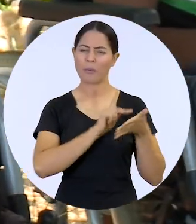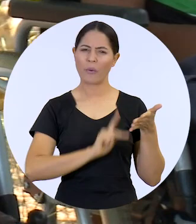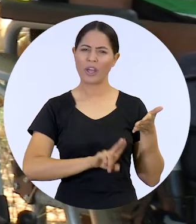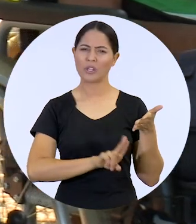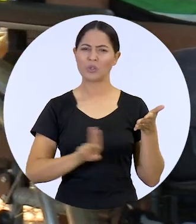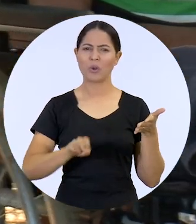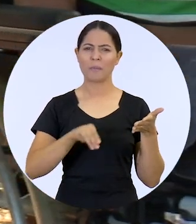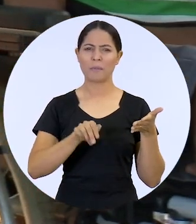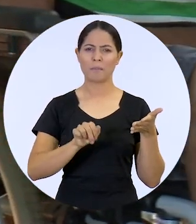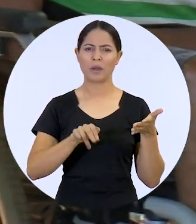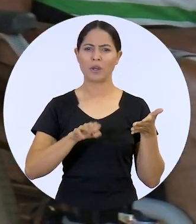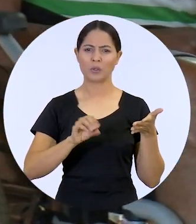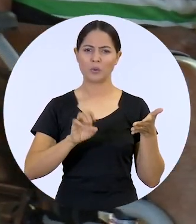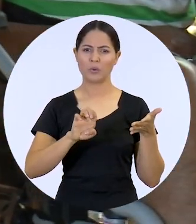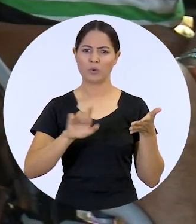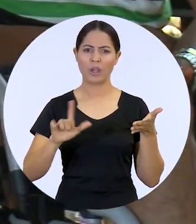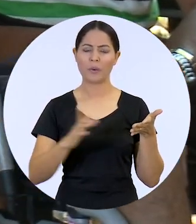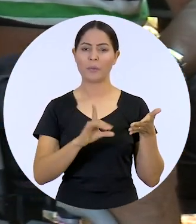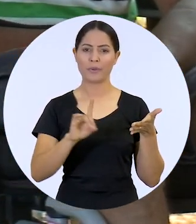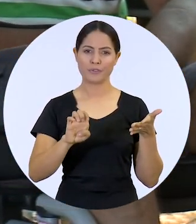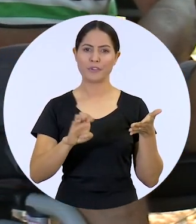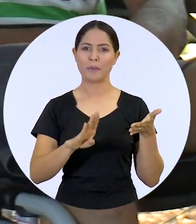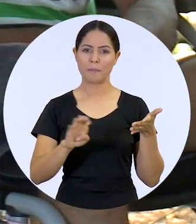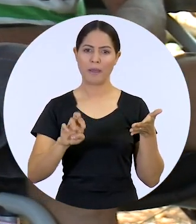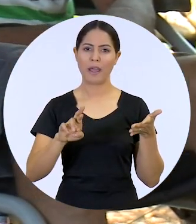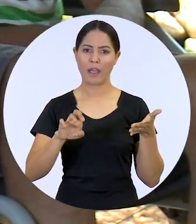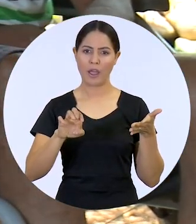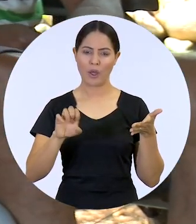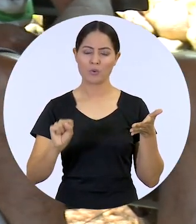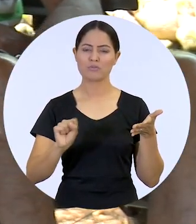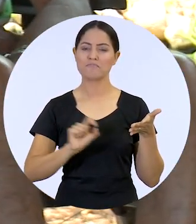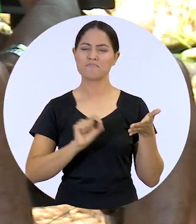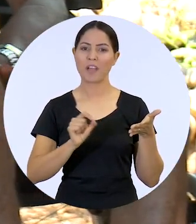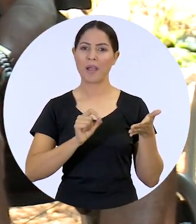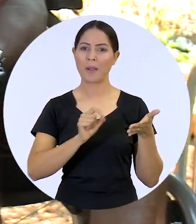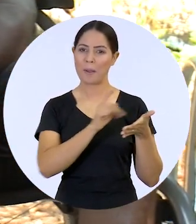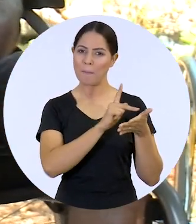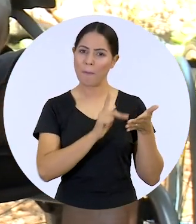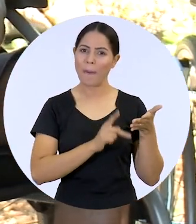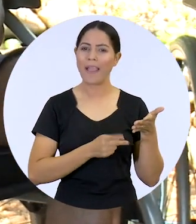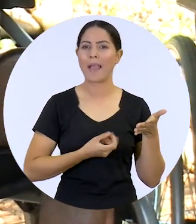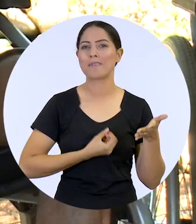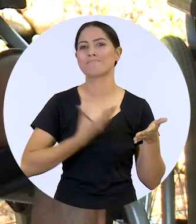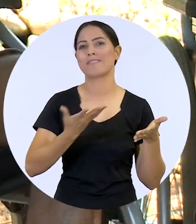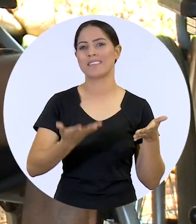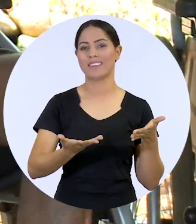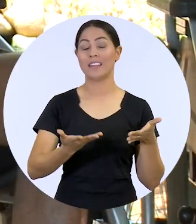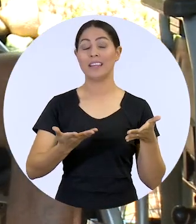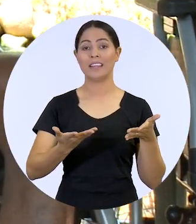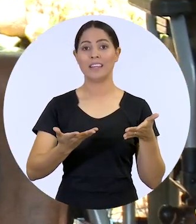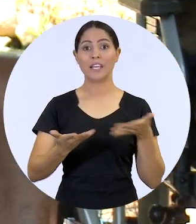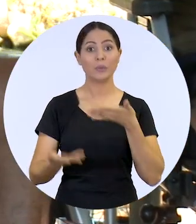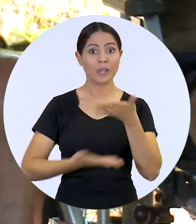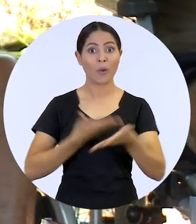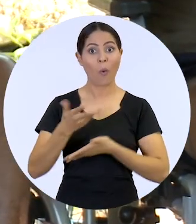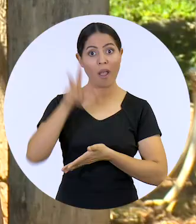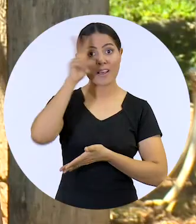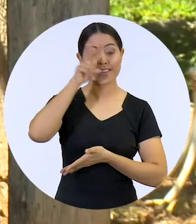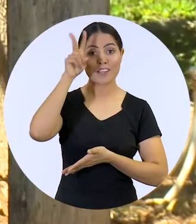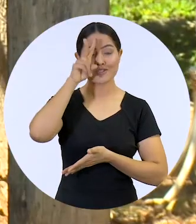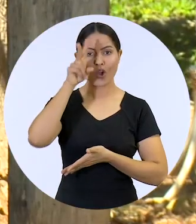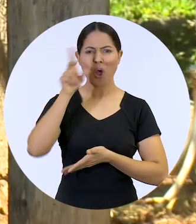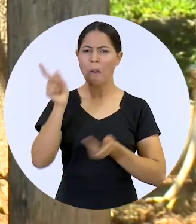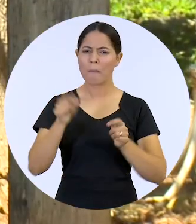de Barros, e aí eles têm a oportunidade também de falar da vida deles, né? No meio dessa contação de